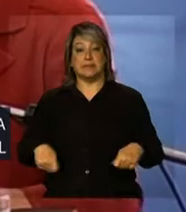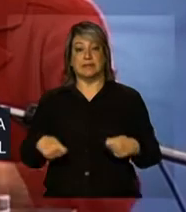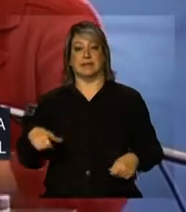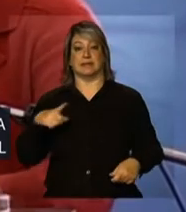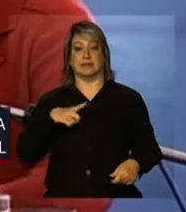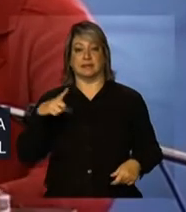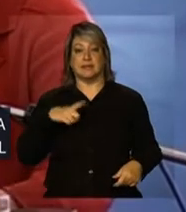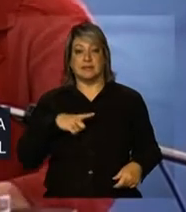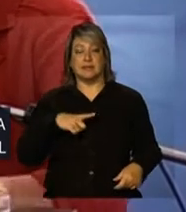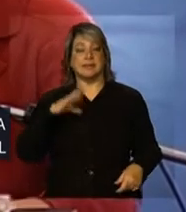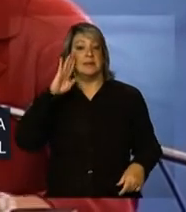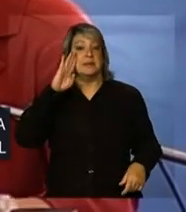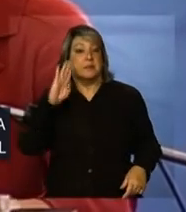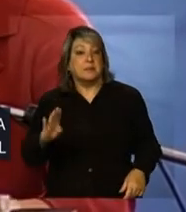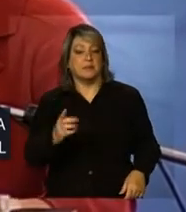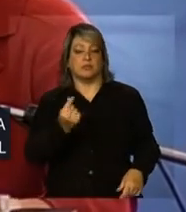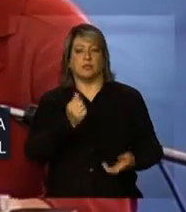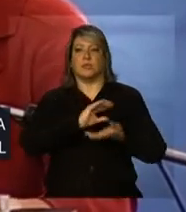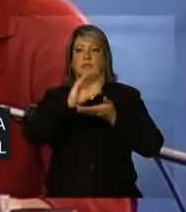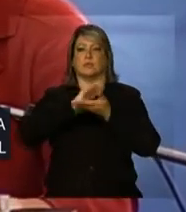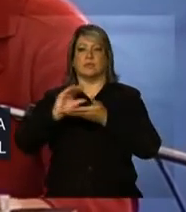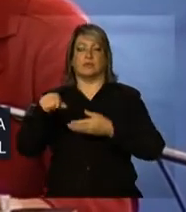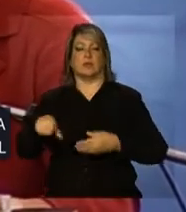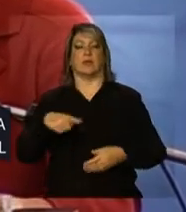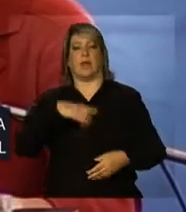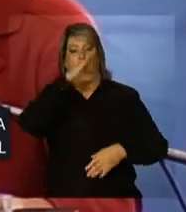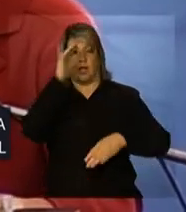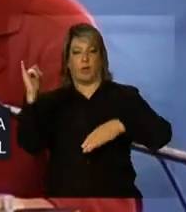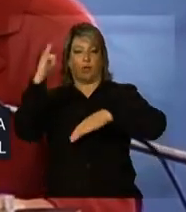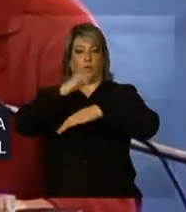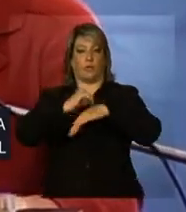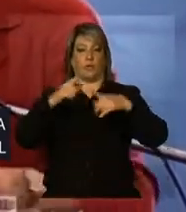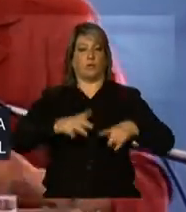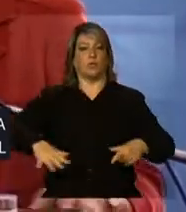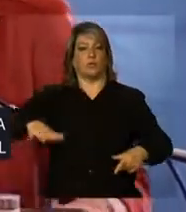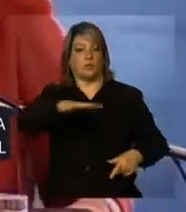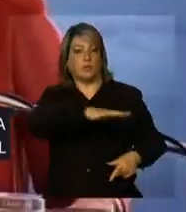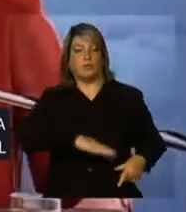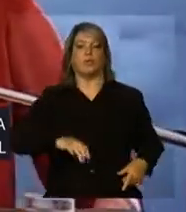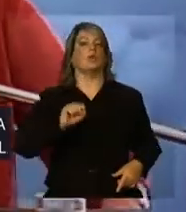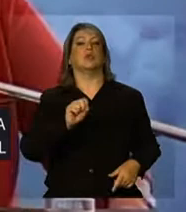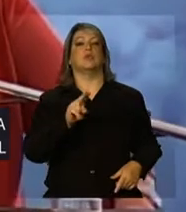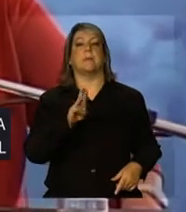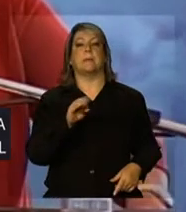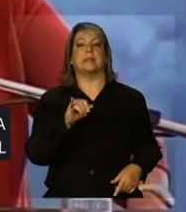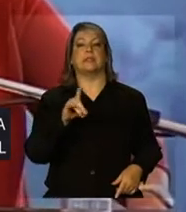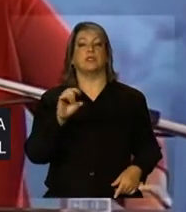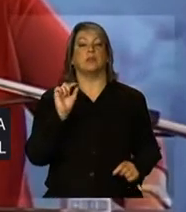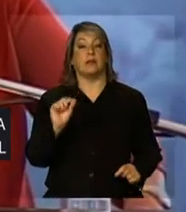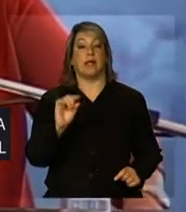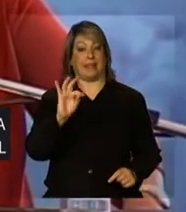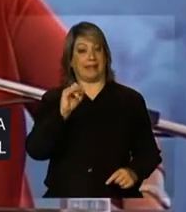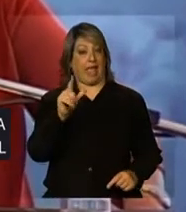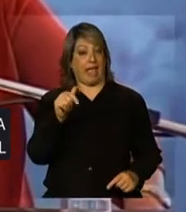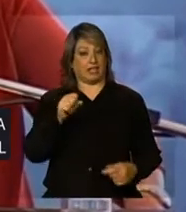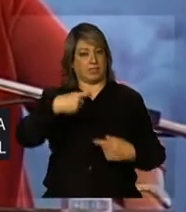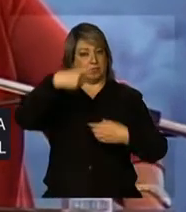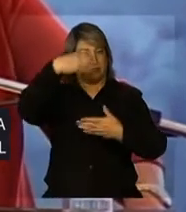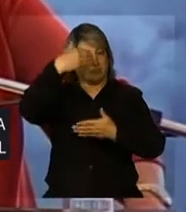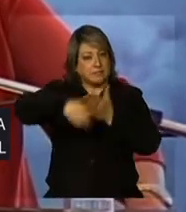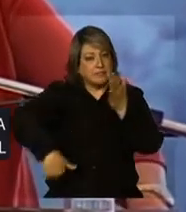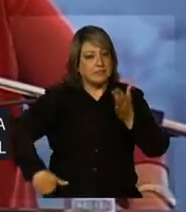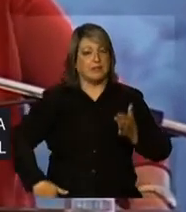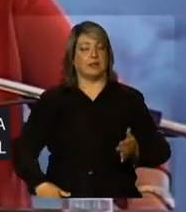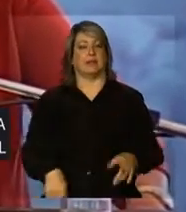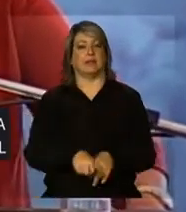ter subsídios para a aviação Regional subsídio significa isentar as tarifas